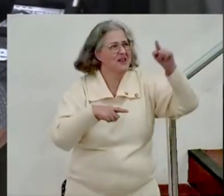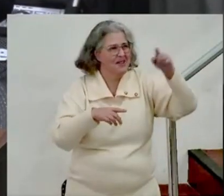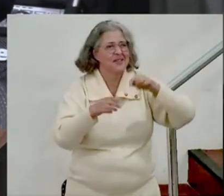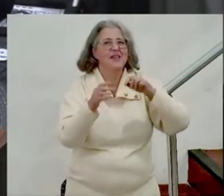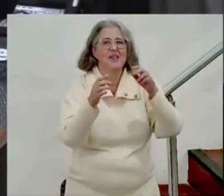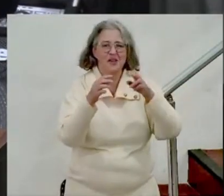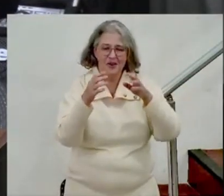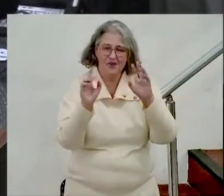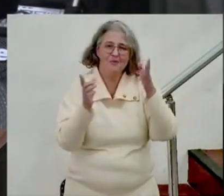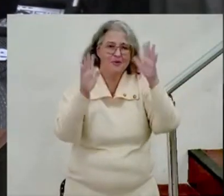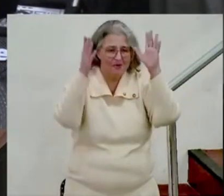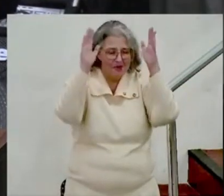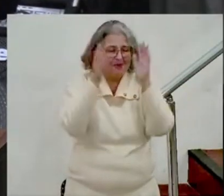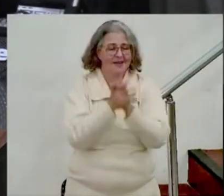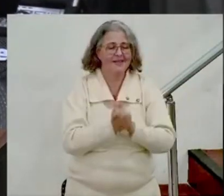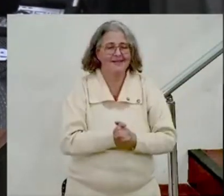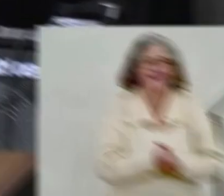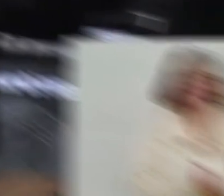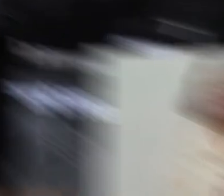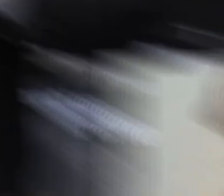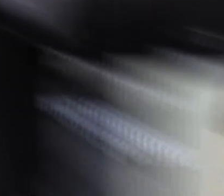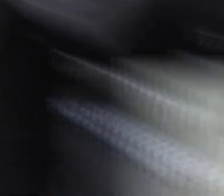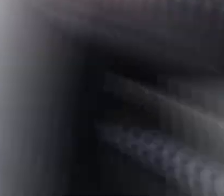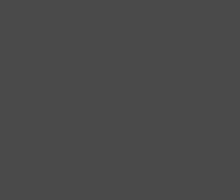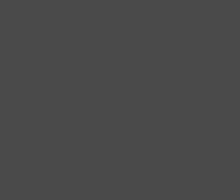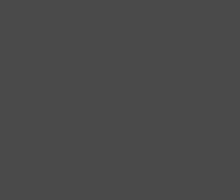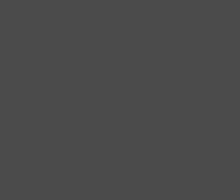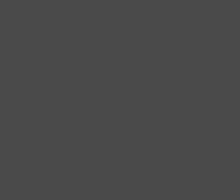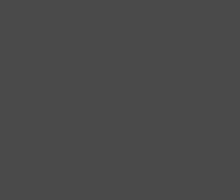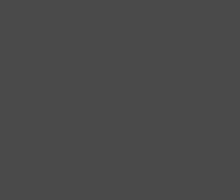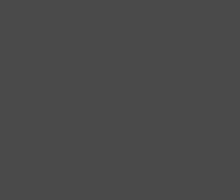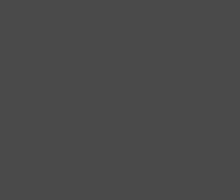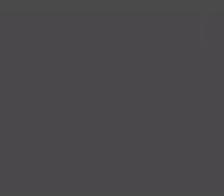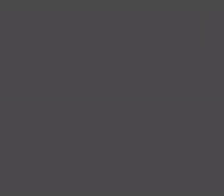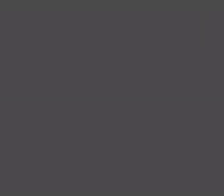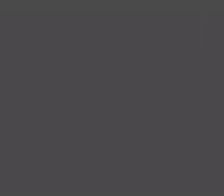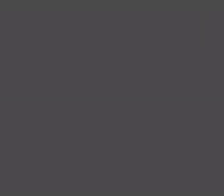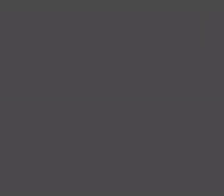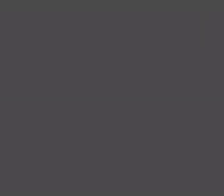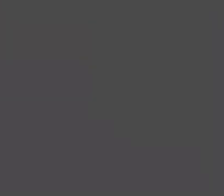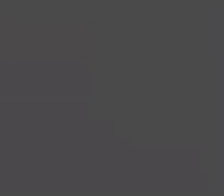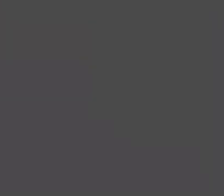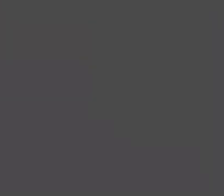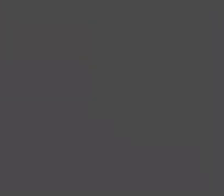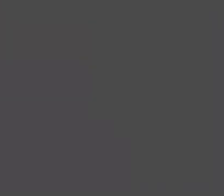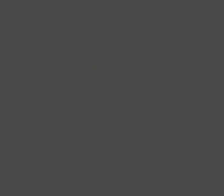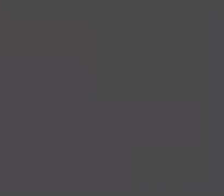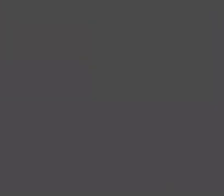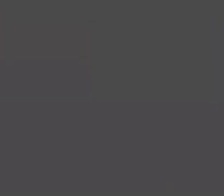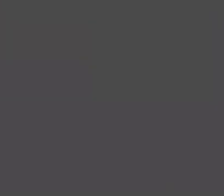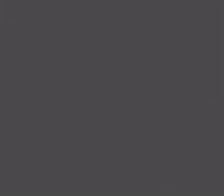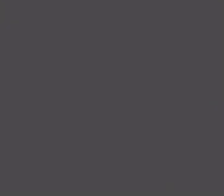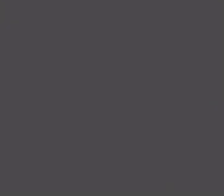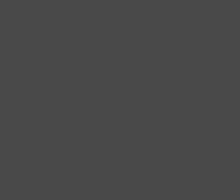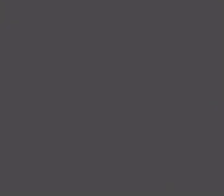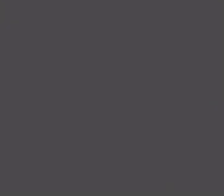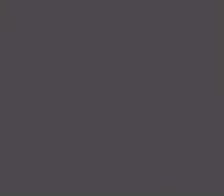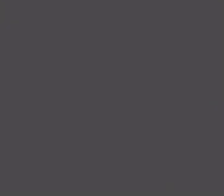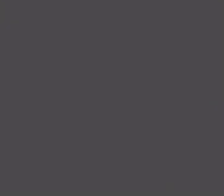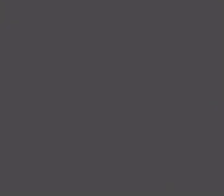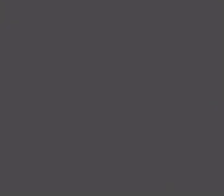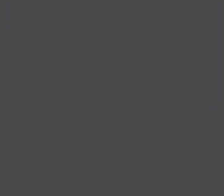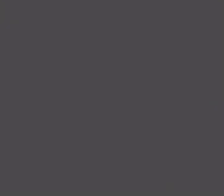não for antes, até lá em nome de Jesus. Amém. Muito obrigado por nos acompanhar até o final desse vídeo. Para receber